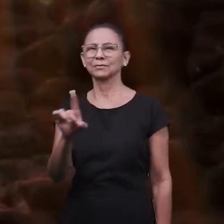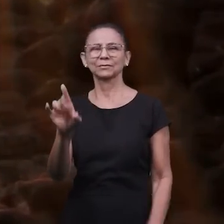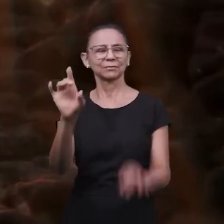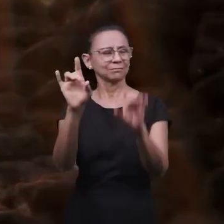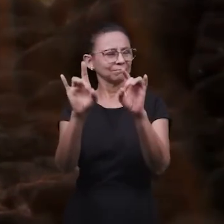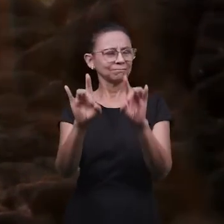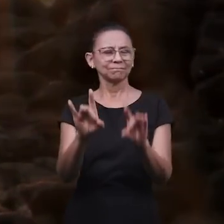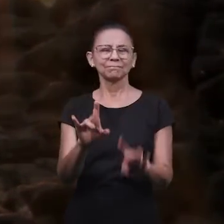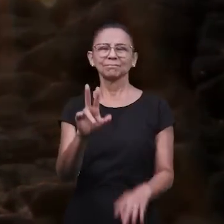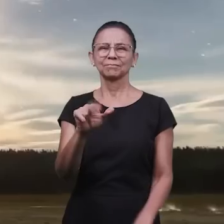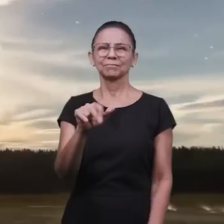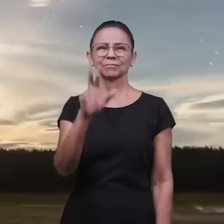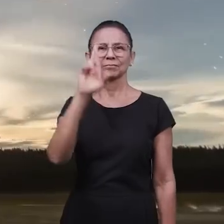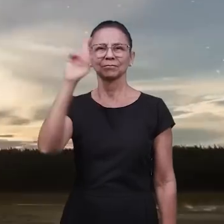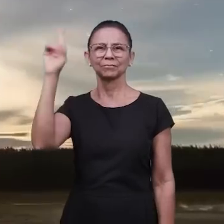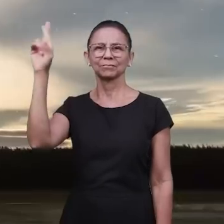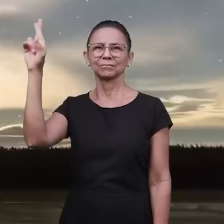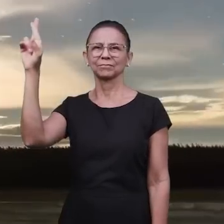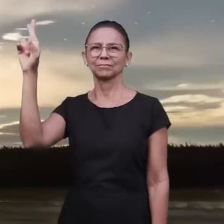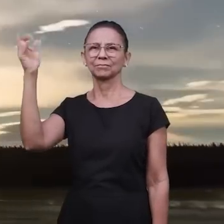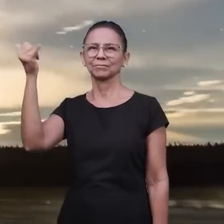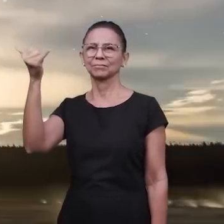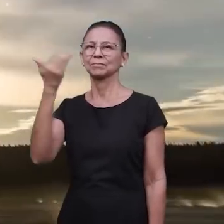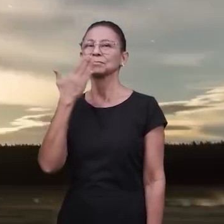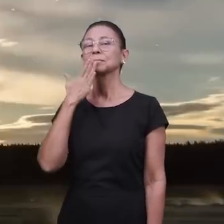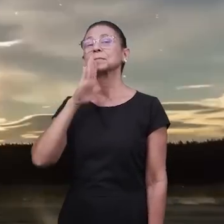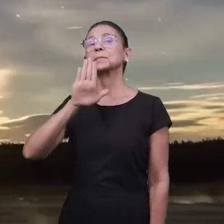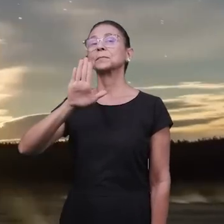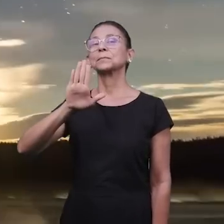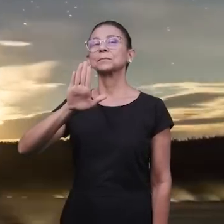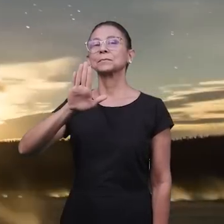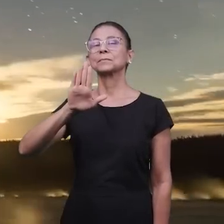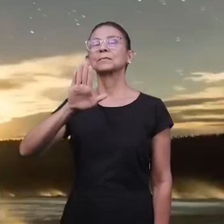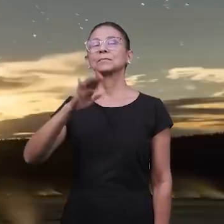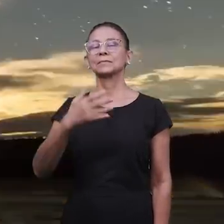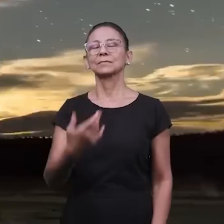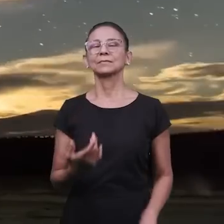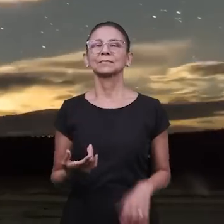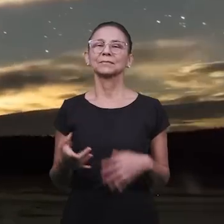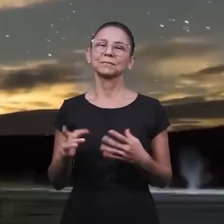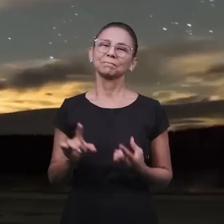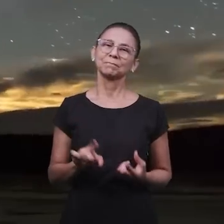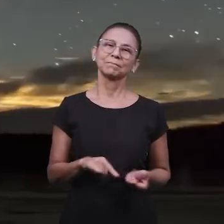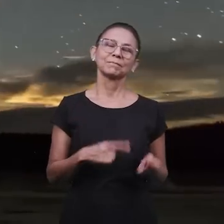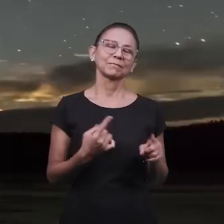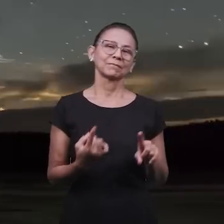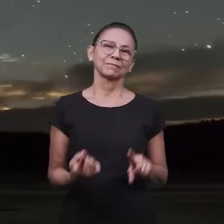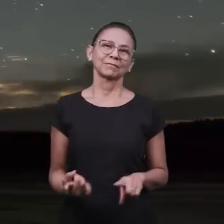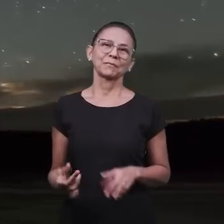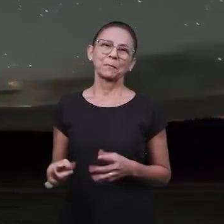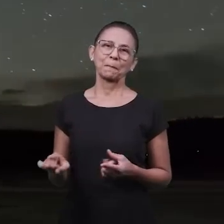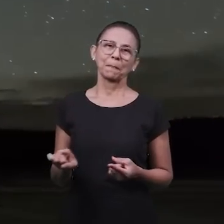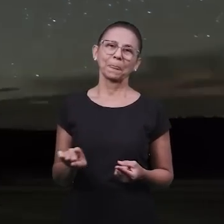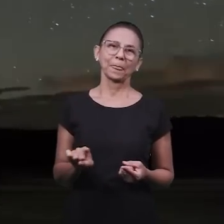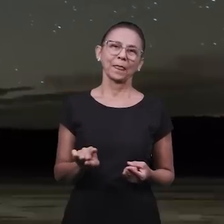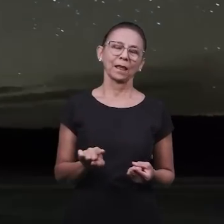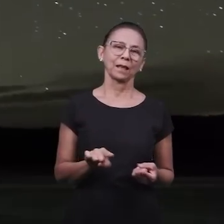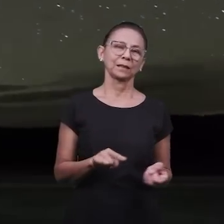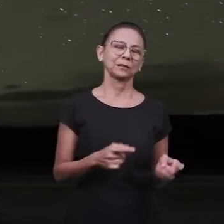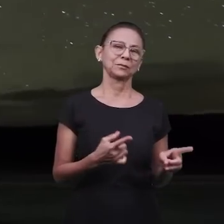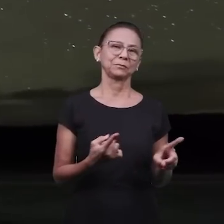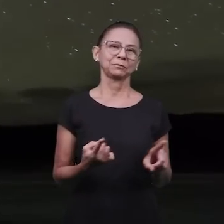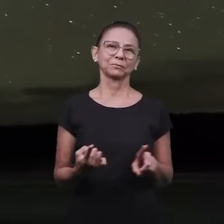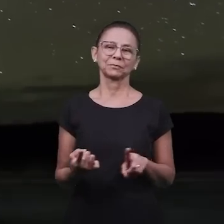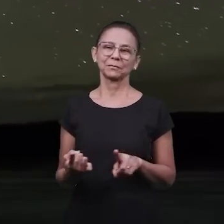Glória a Jesus, louvado seja o nome do Senhor. Esse louvor que foi entoado, ele fala acerca de uma